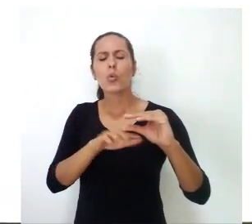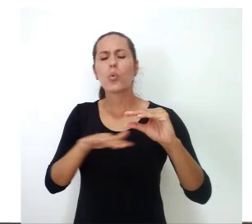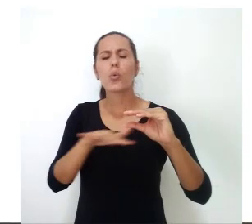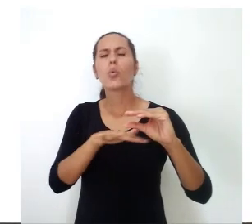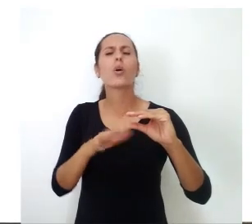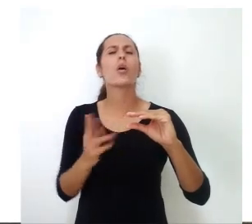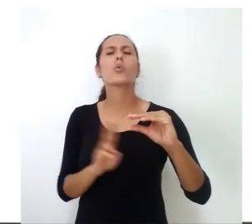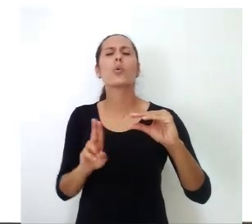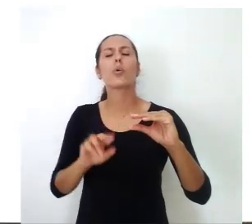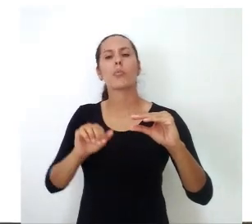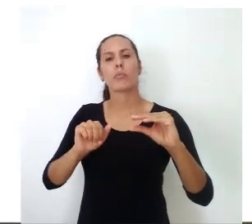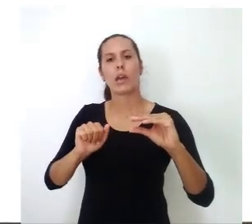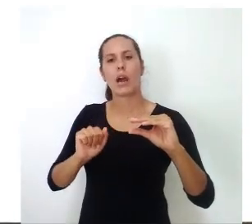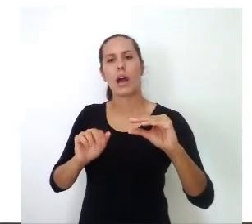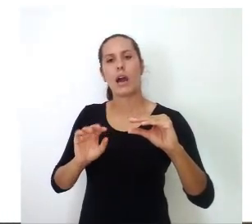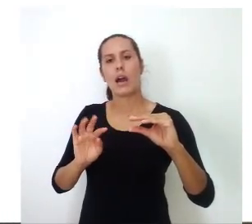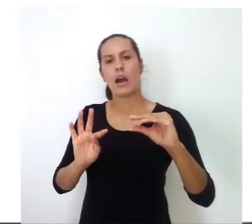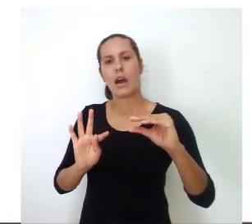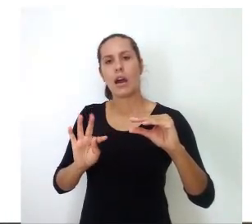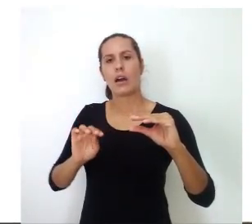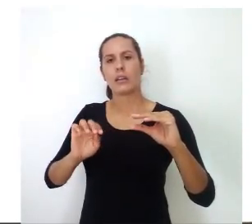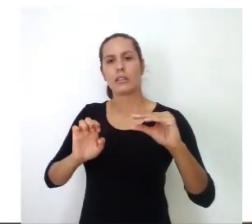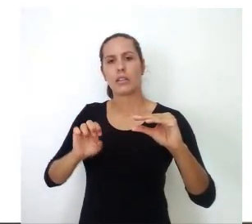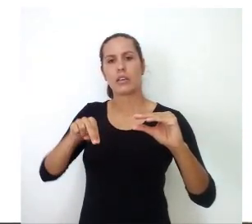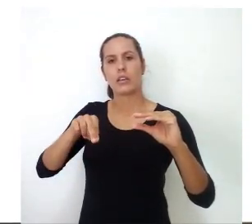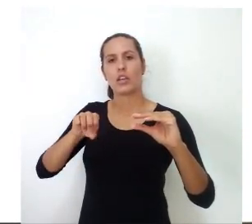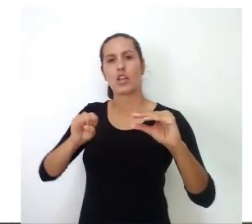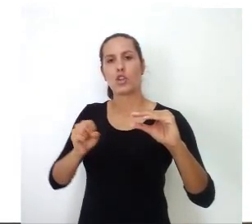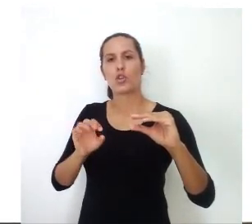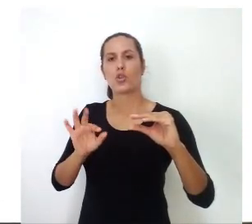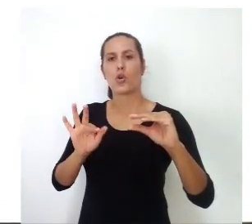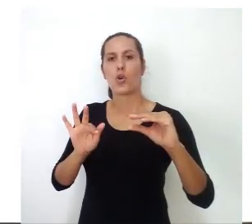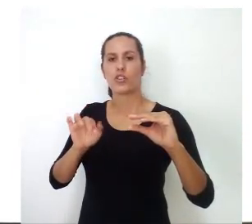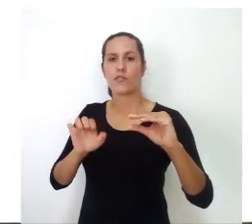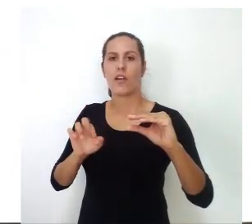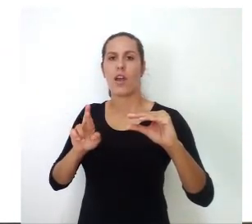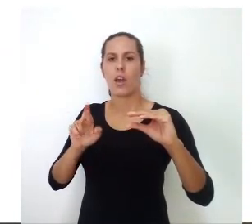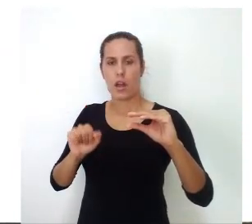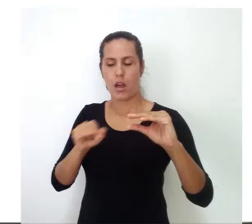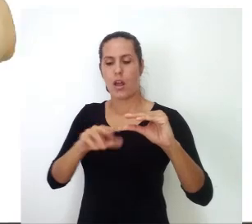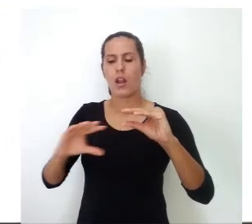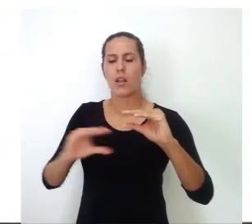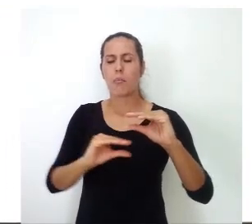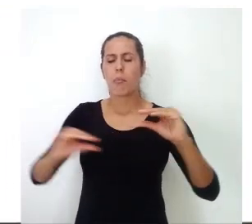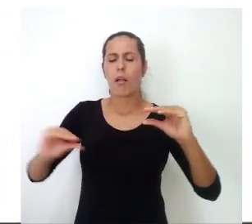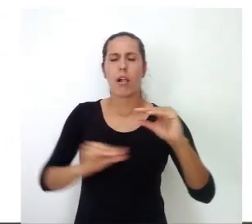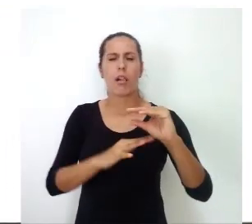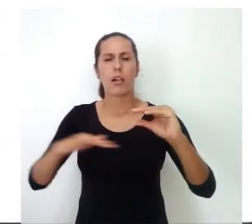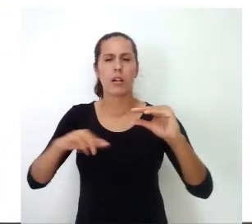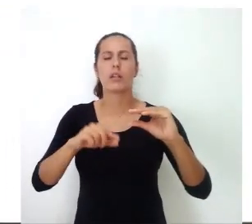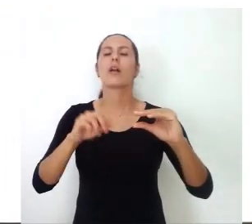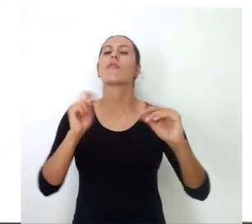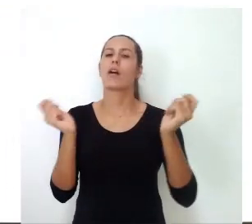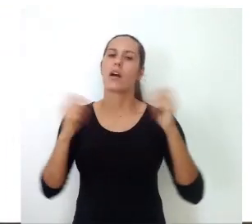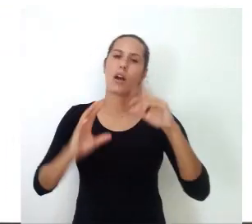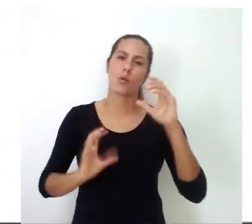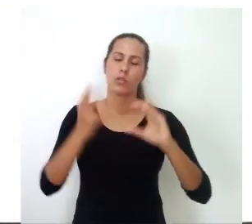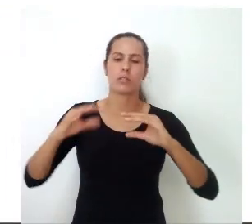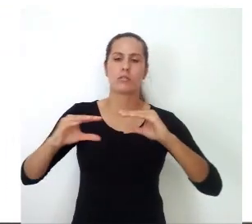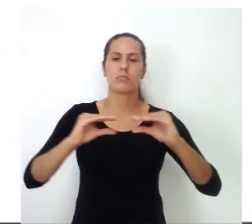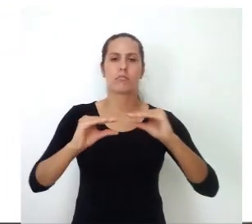E esse substrato pastoso, a atenosfera. Então, como é pastoso, ela vai se